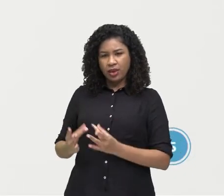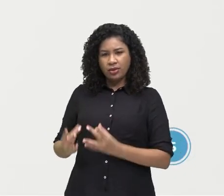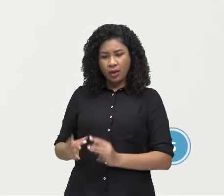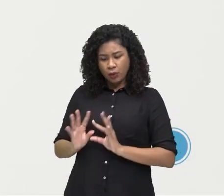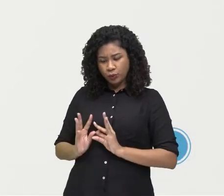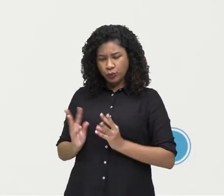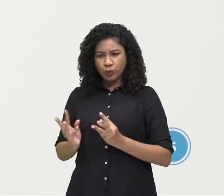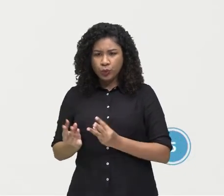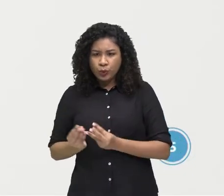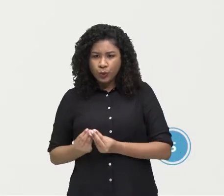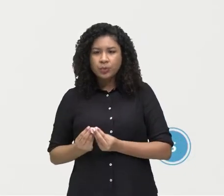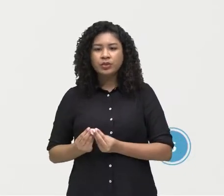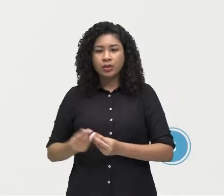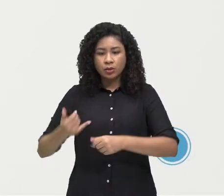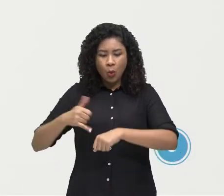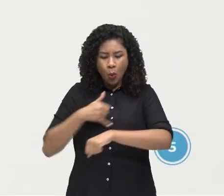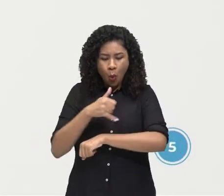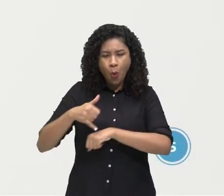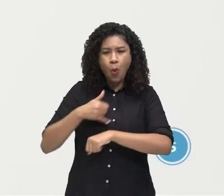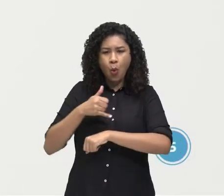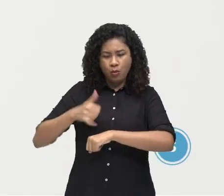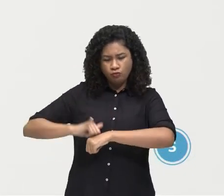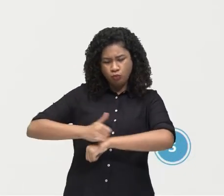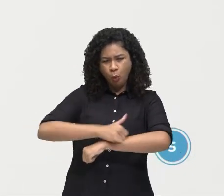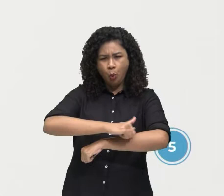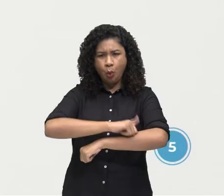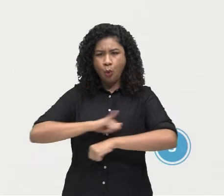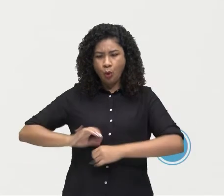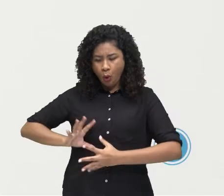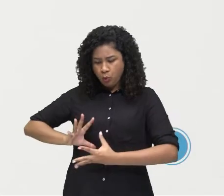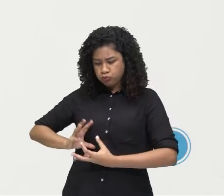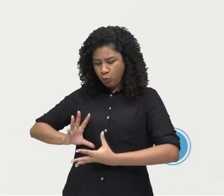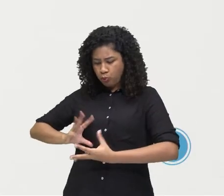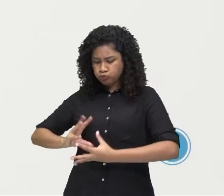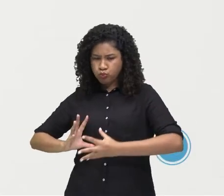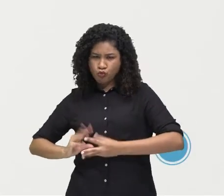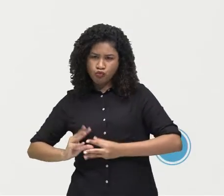emulsificando, né, gorduras. O que quer dizer emulsificar gorduras? Ela vai